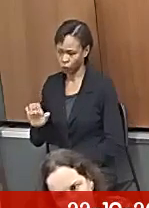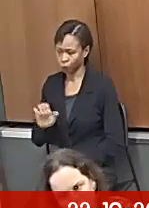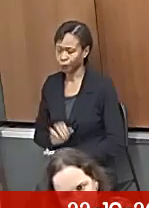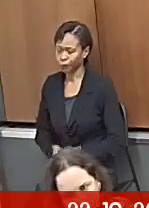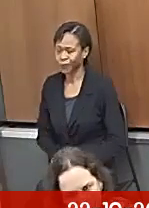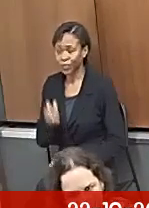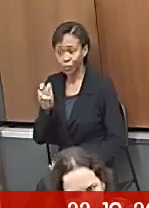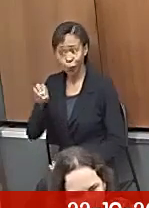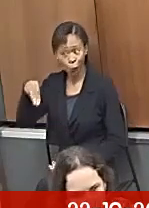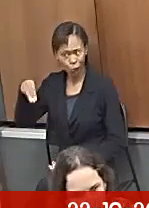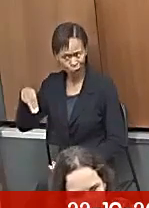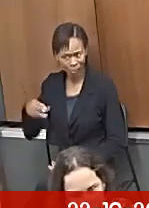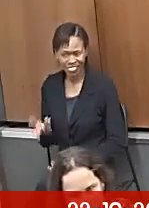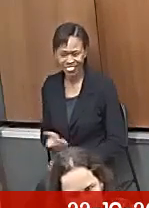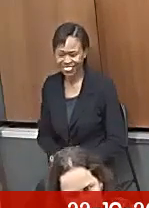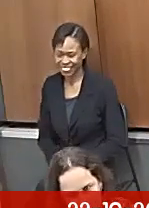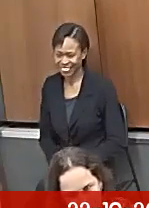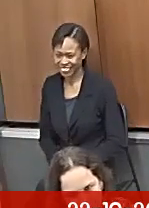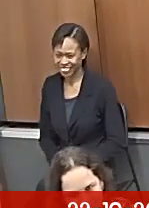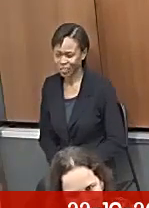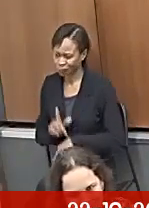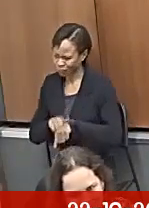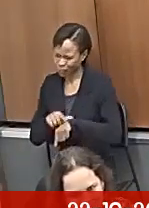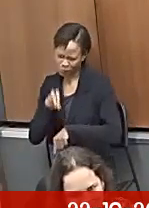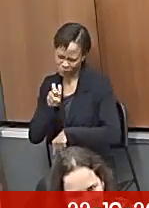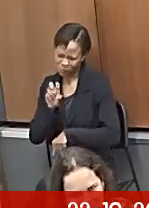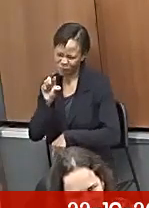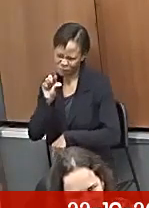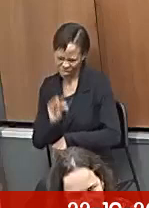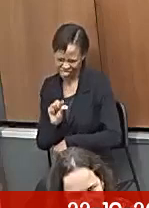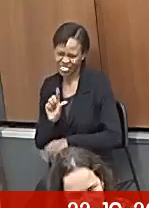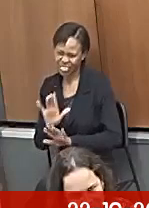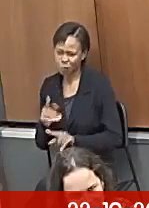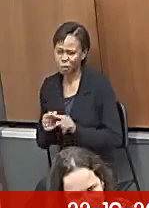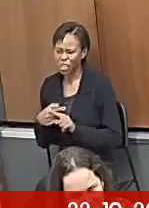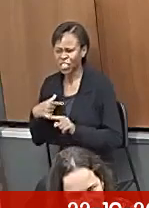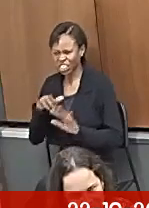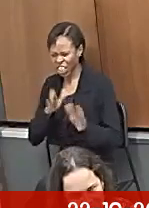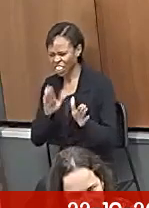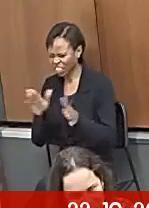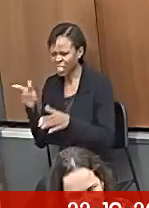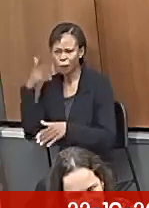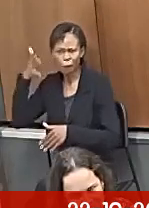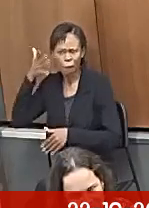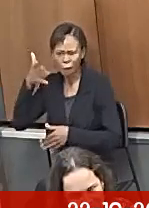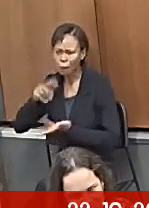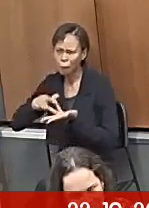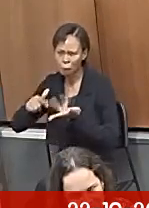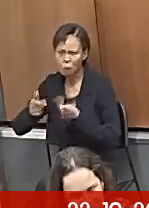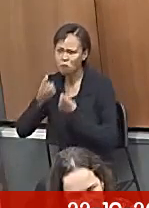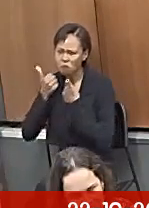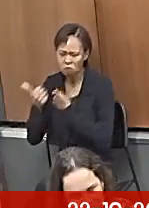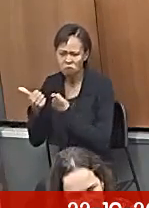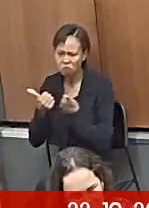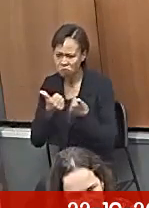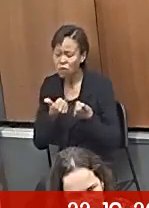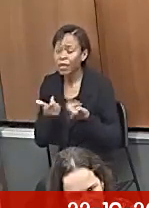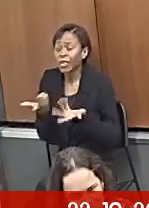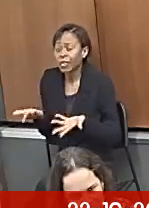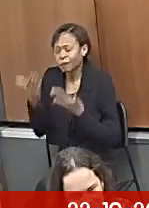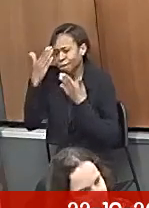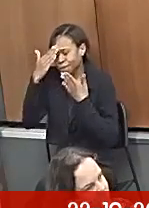5 minutos, Wesley. Acho que vou gastar menos que isso, porque já fui contemplado em várias falas aqui. Mas